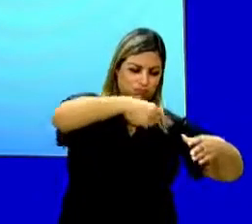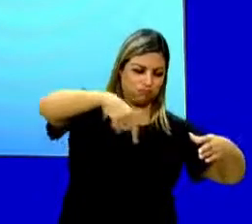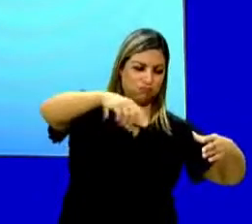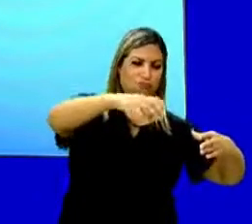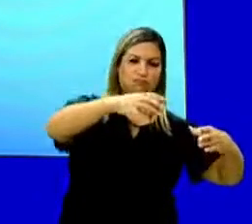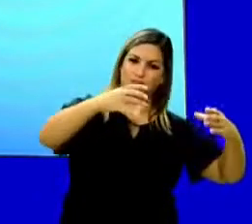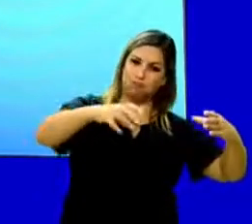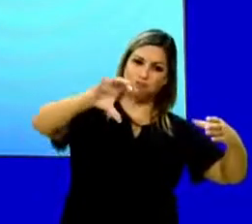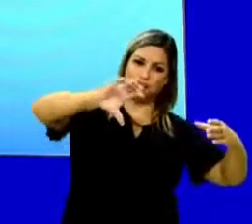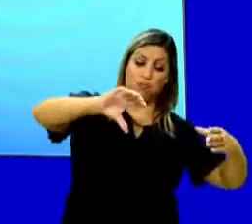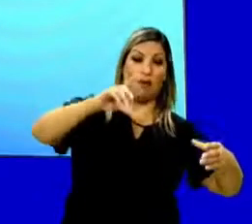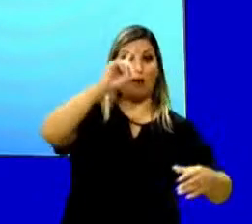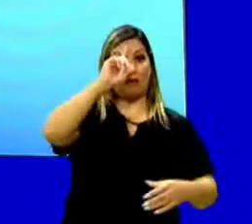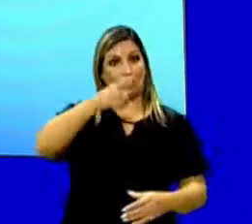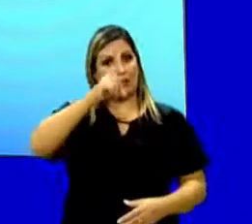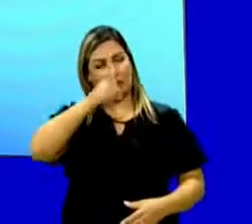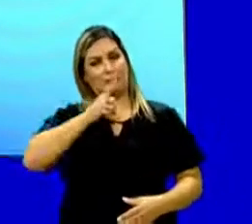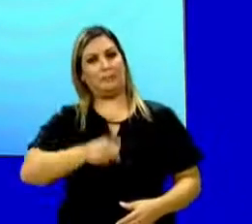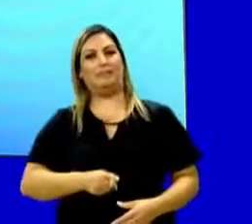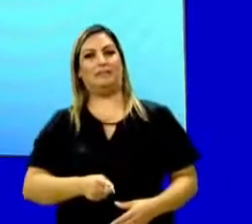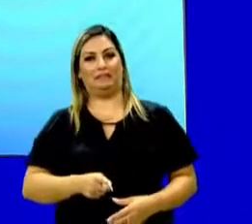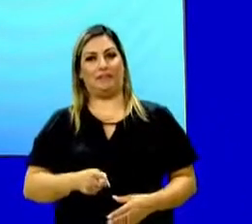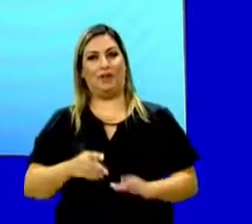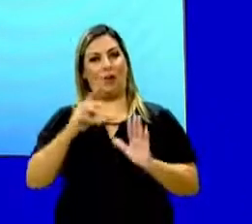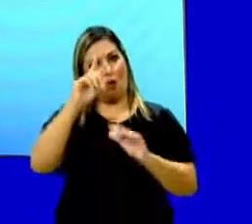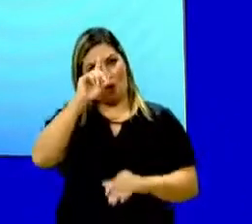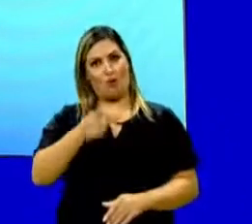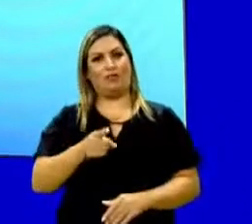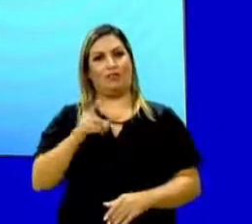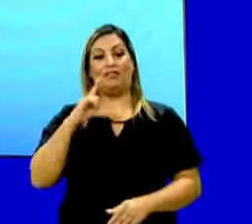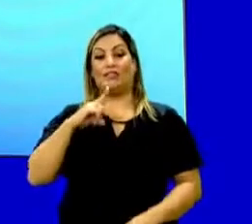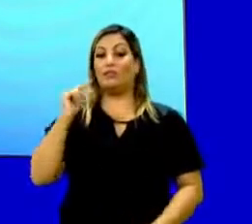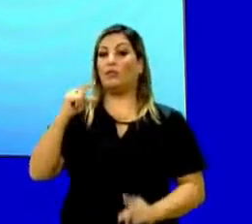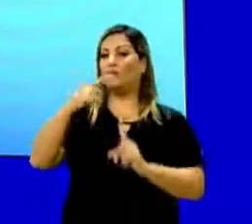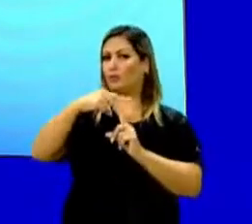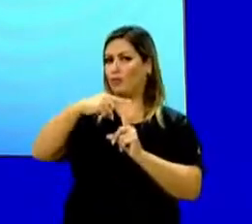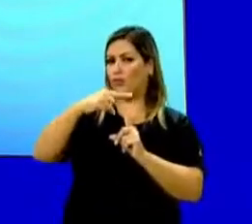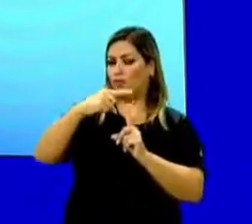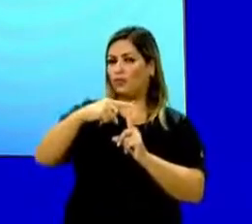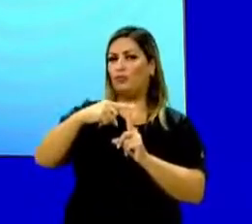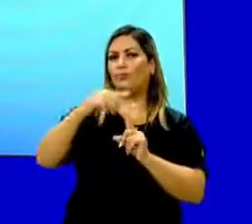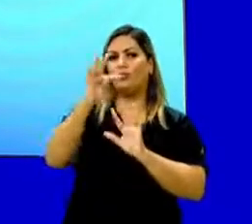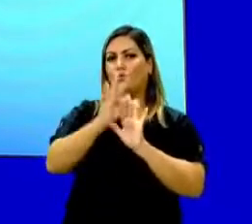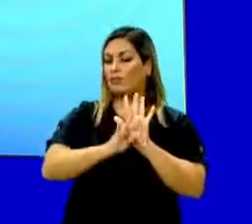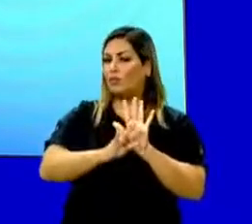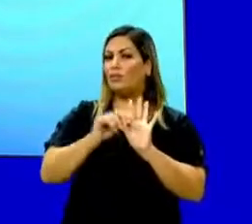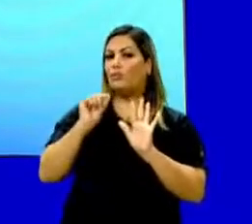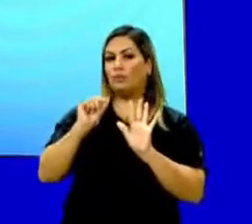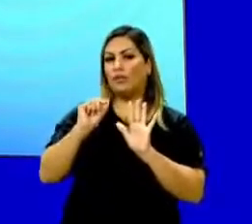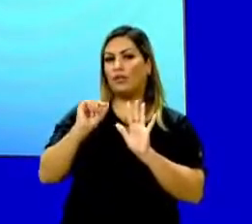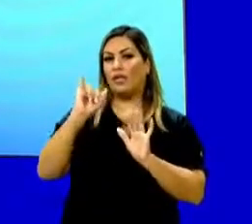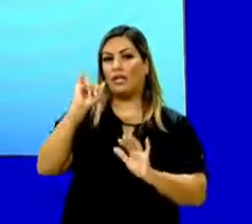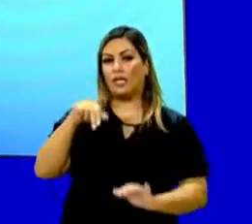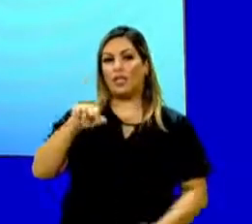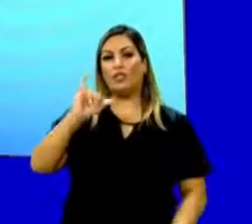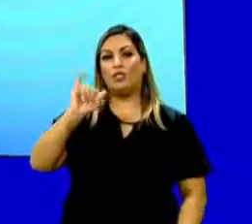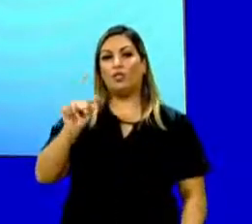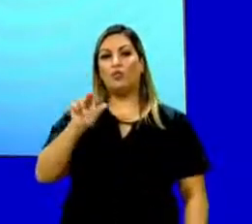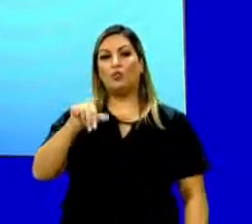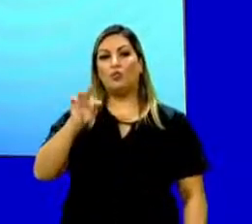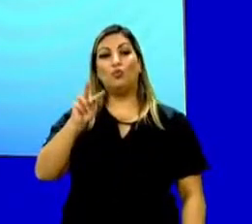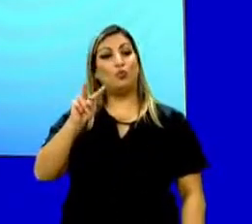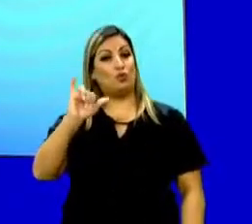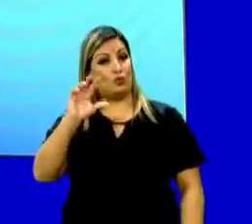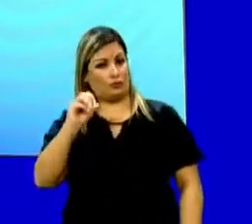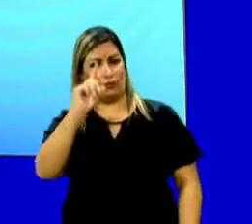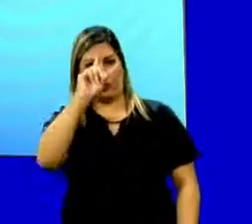aqui todos indicam uma ordem? Aqui nós temos a tipologia, né? O tipo de texto ele é injuntivo, porque